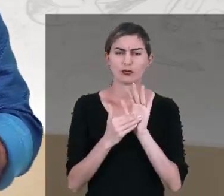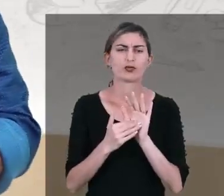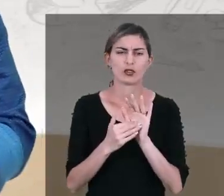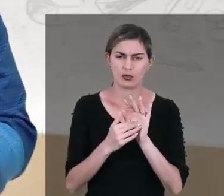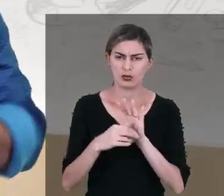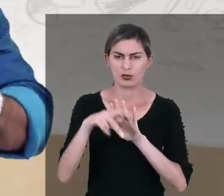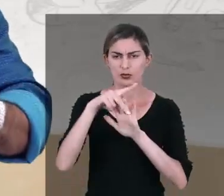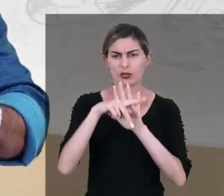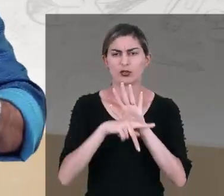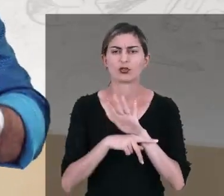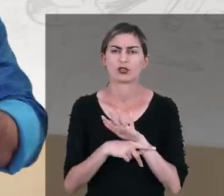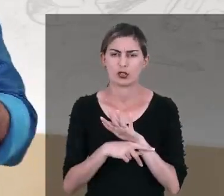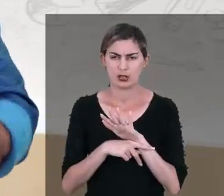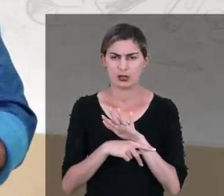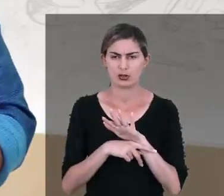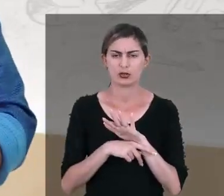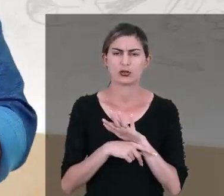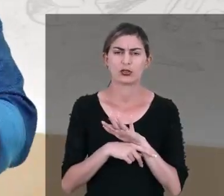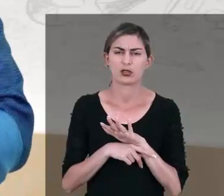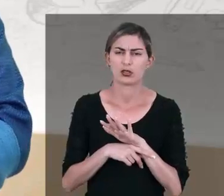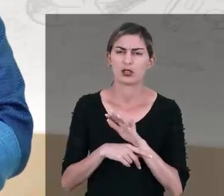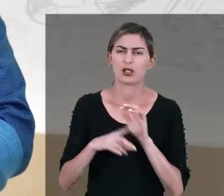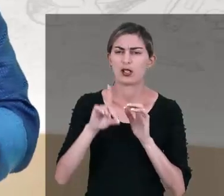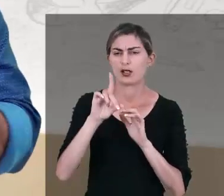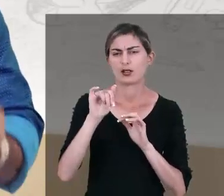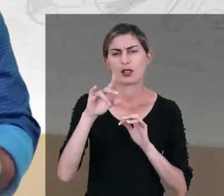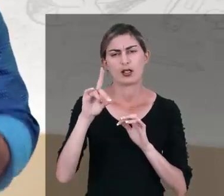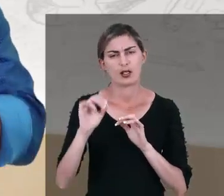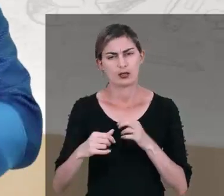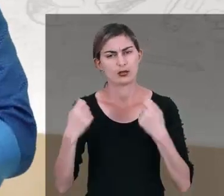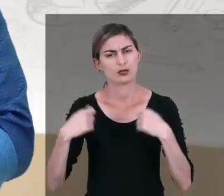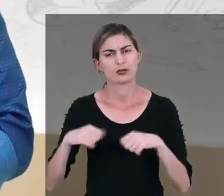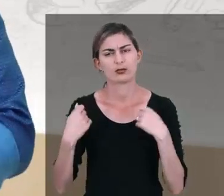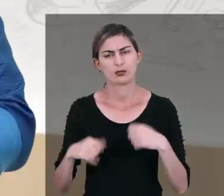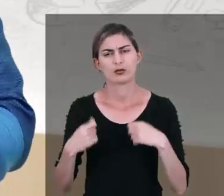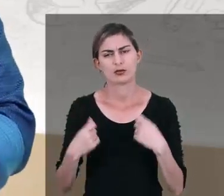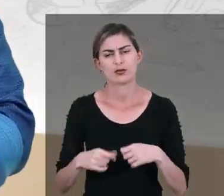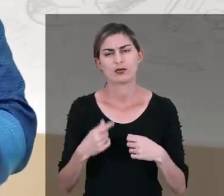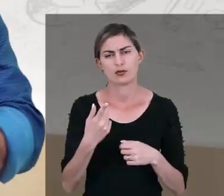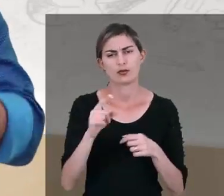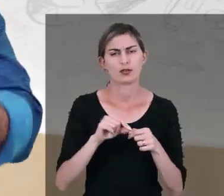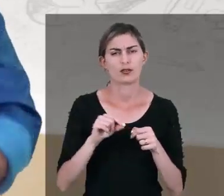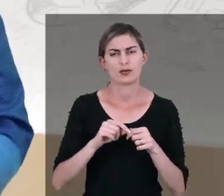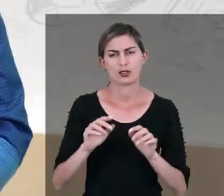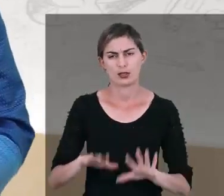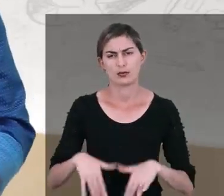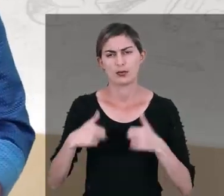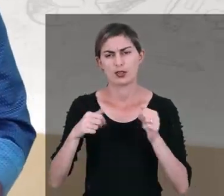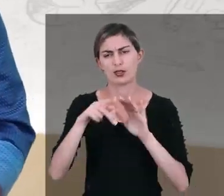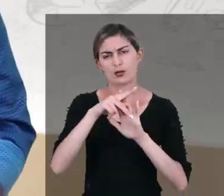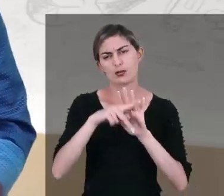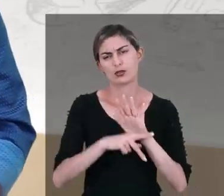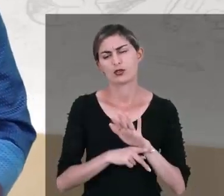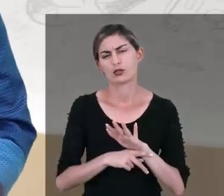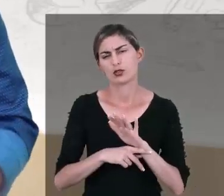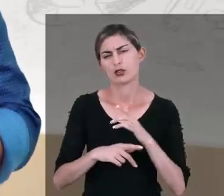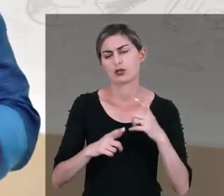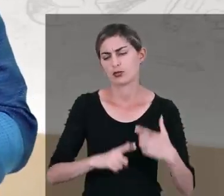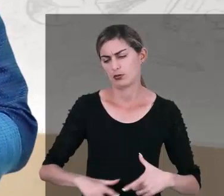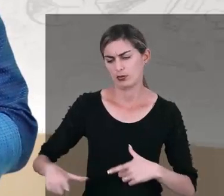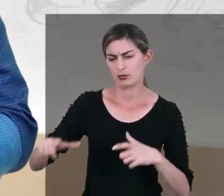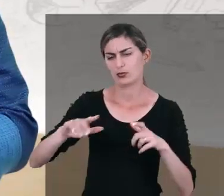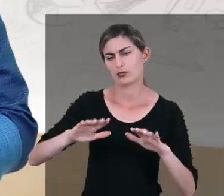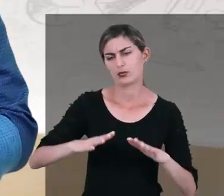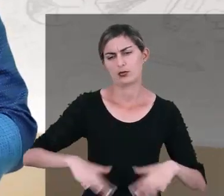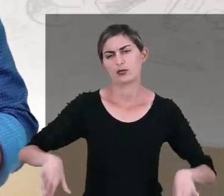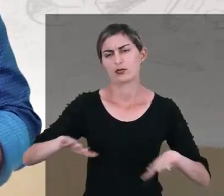todos esses projetos vão resultar em dados necessários e suficientes para que você faça o melhor projeto de ambientação possível,